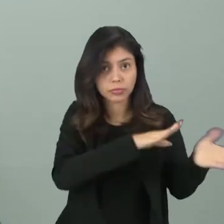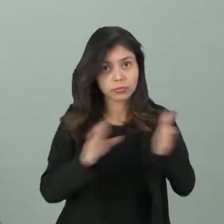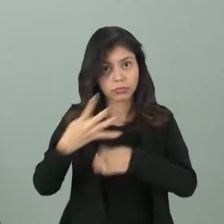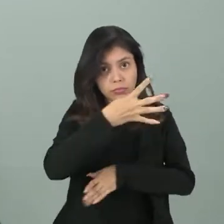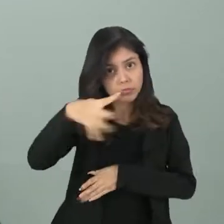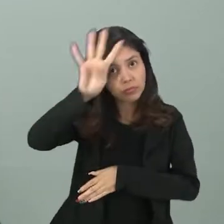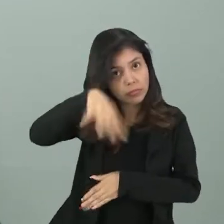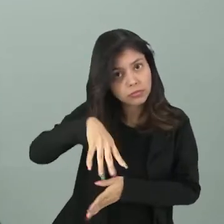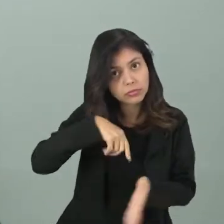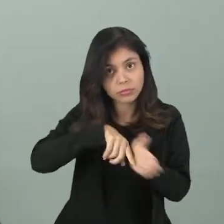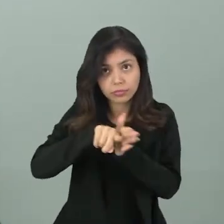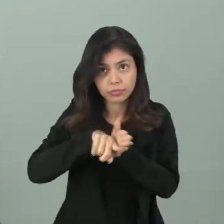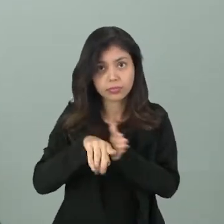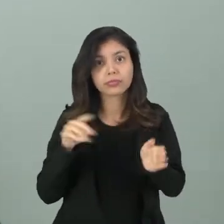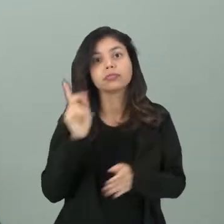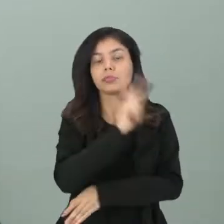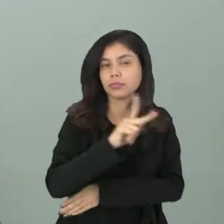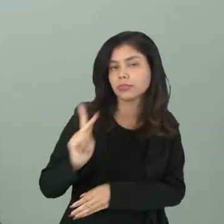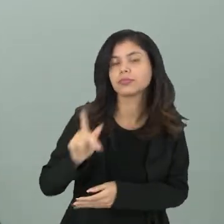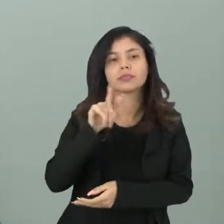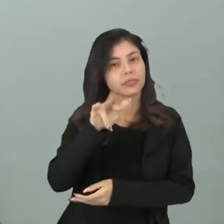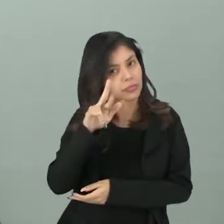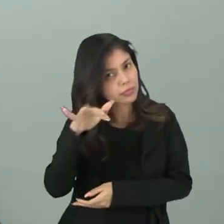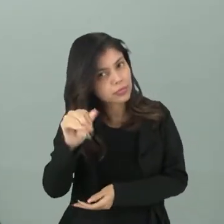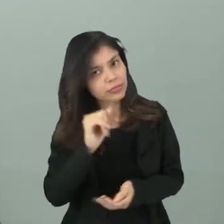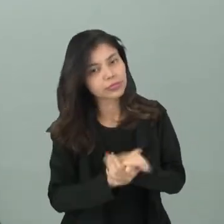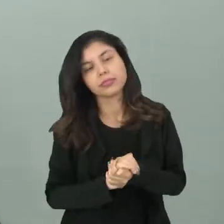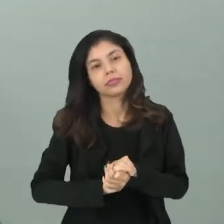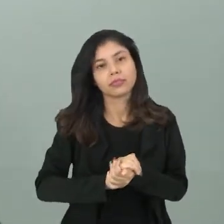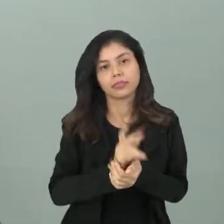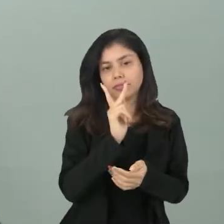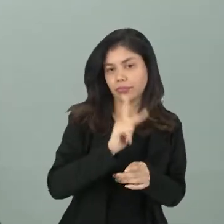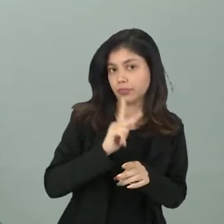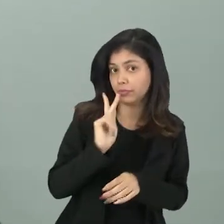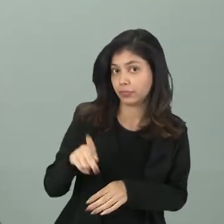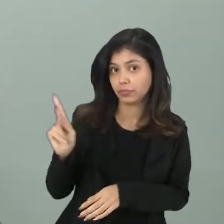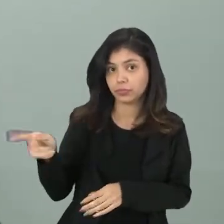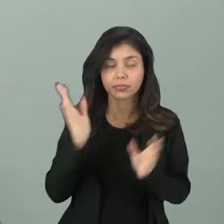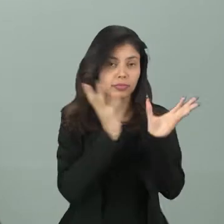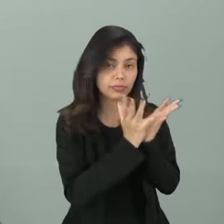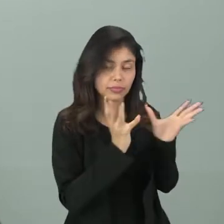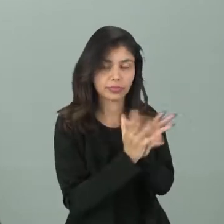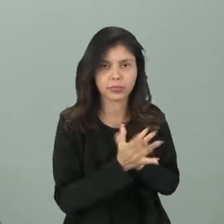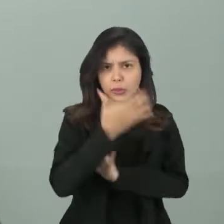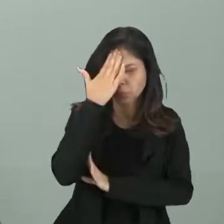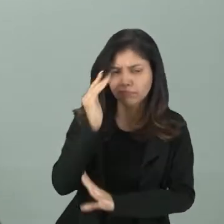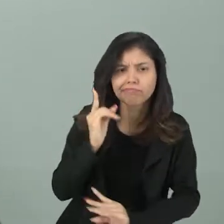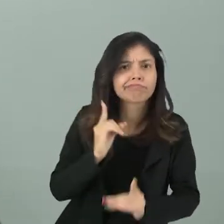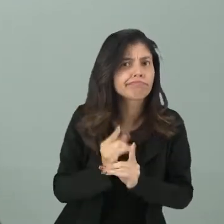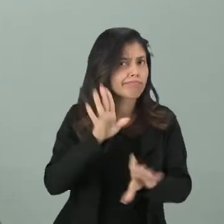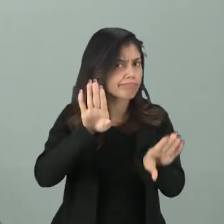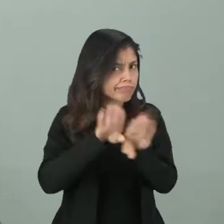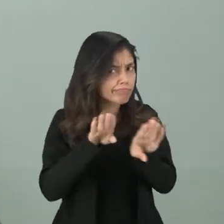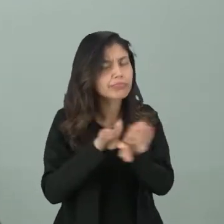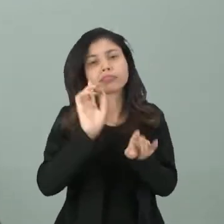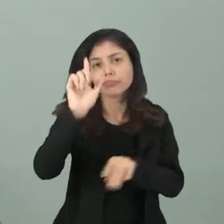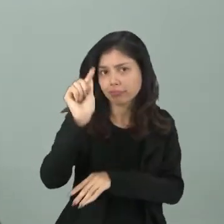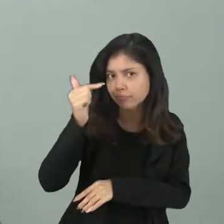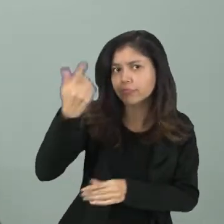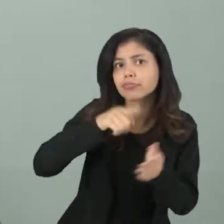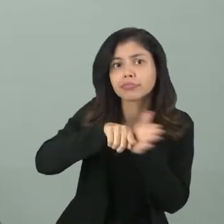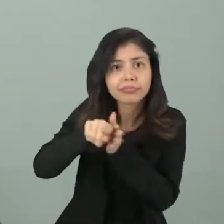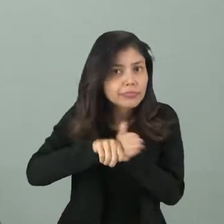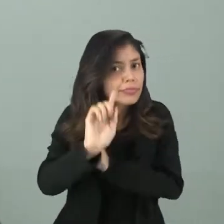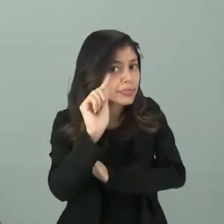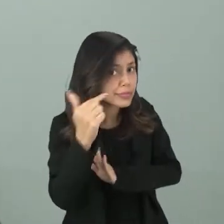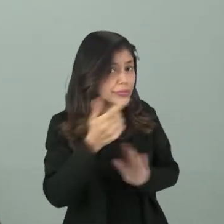de uma pesquisa que a professora Glória fez em sua turma. E aí nós descobrimos que a professora Glória também fez outra